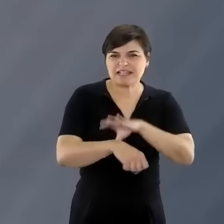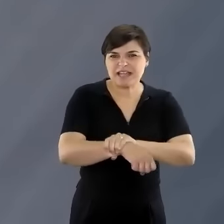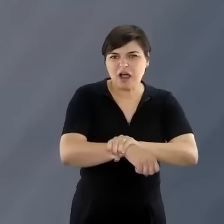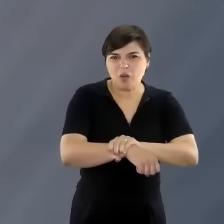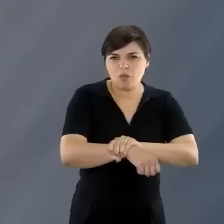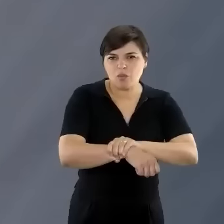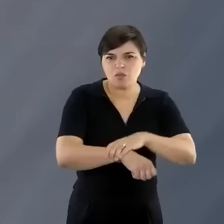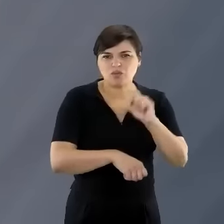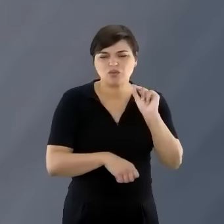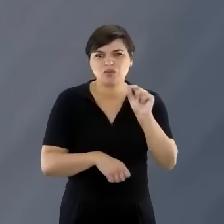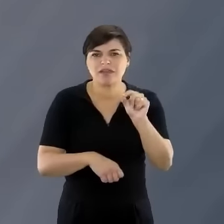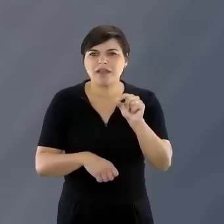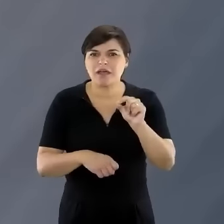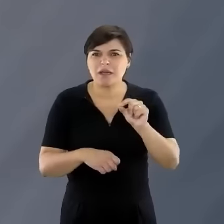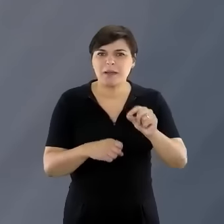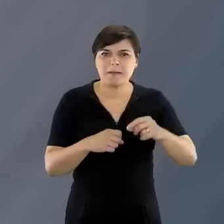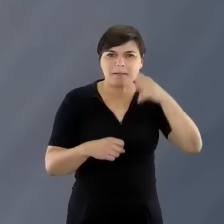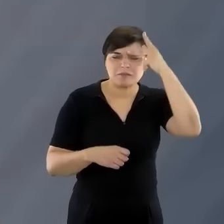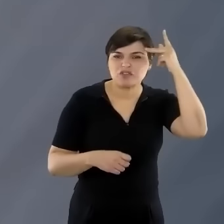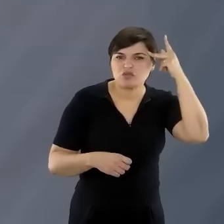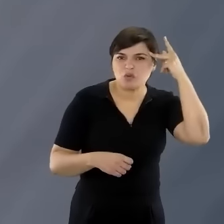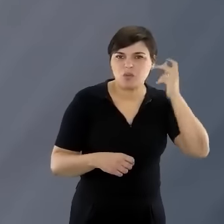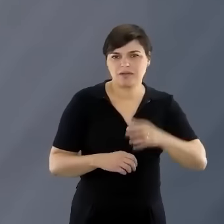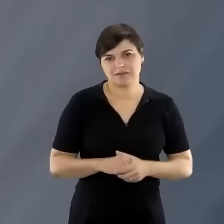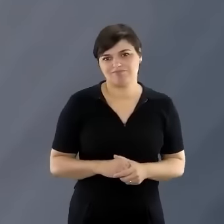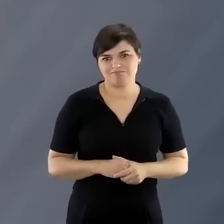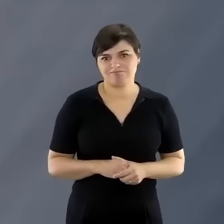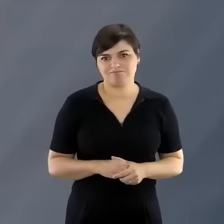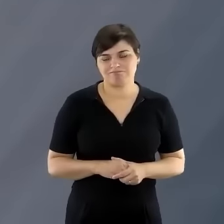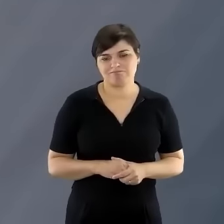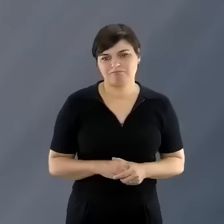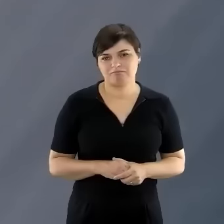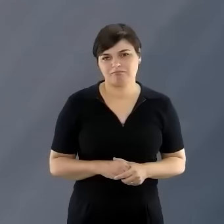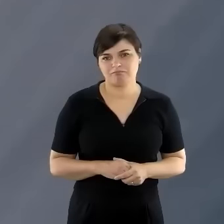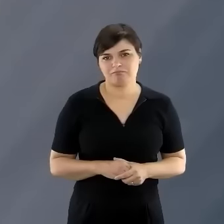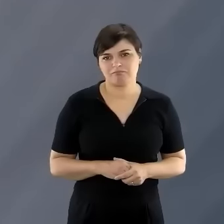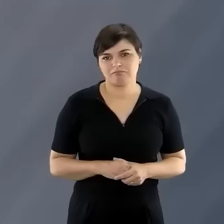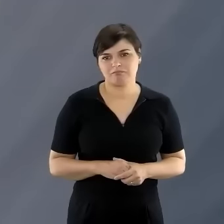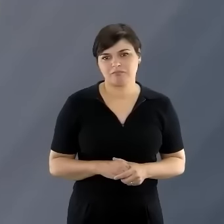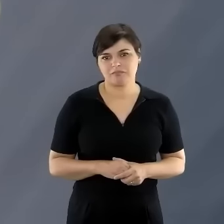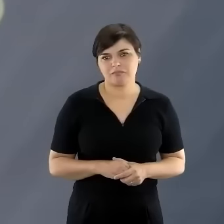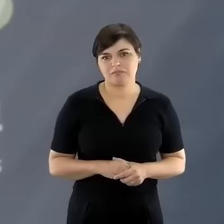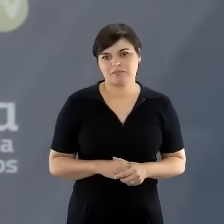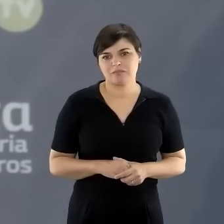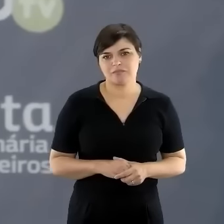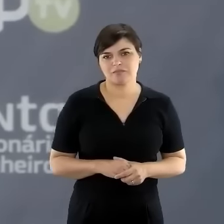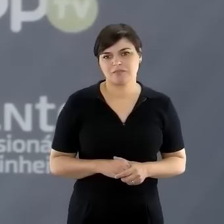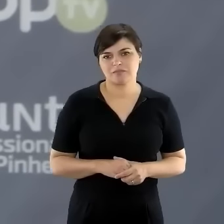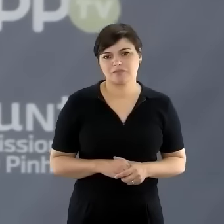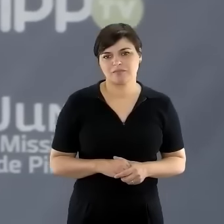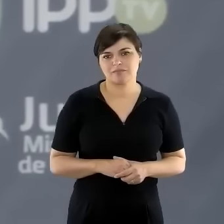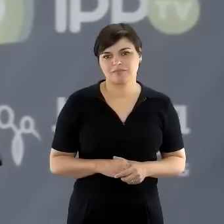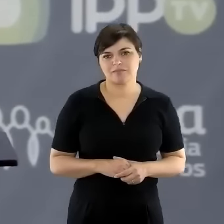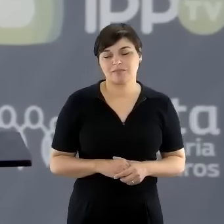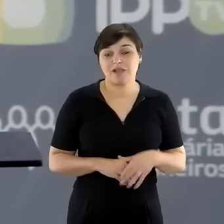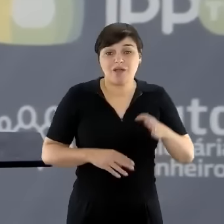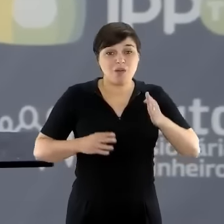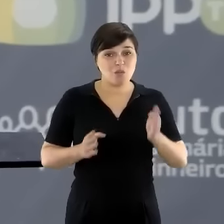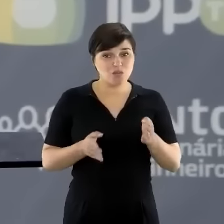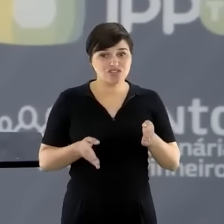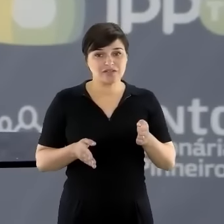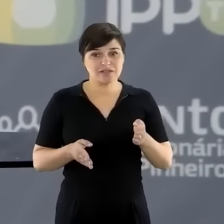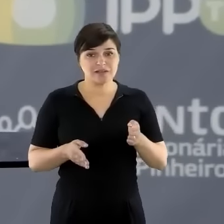planta do que 120.000 pessoas Talvez seja essa uma das razões da inversão de valores na nossa